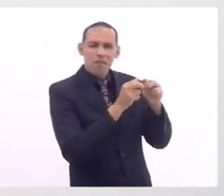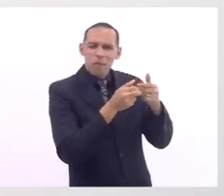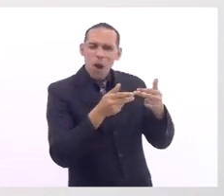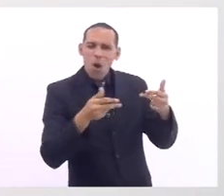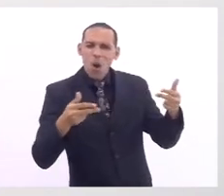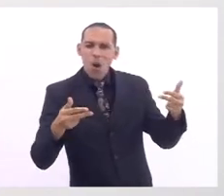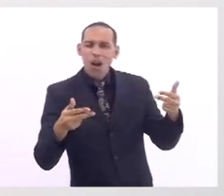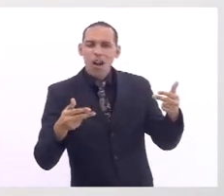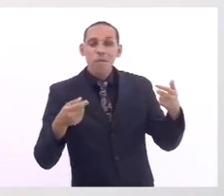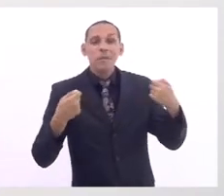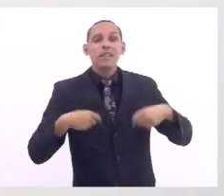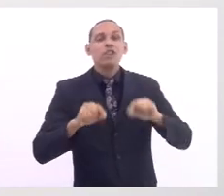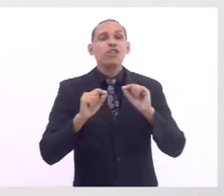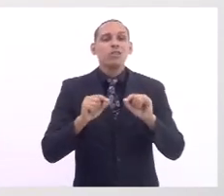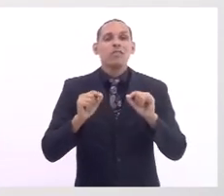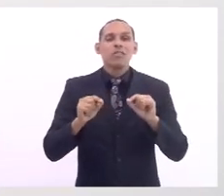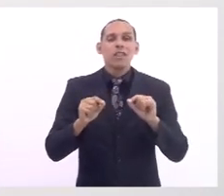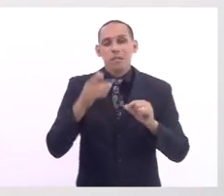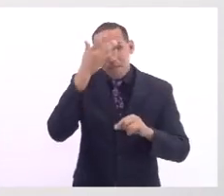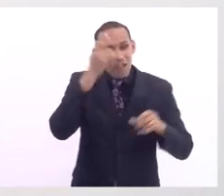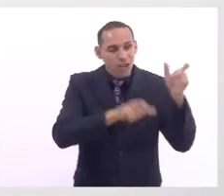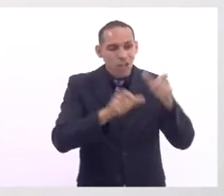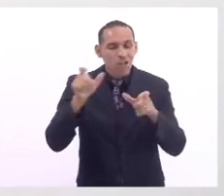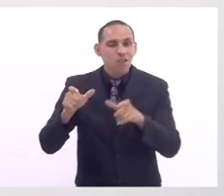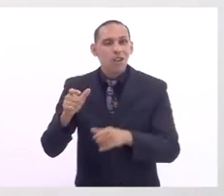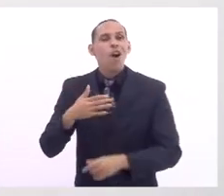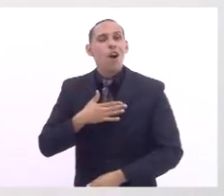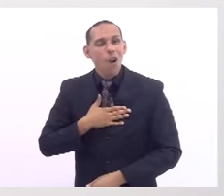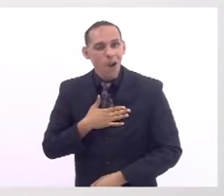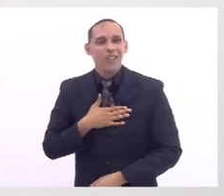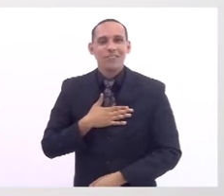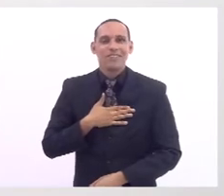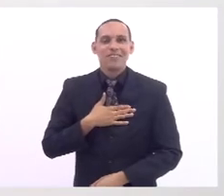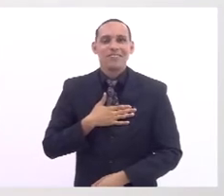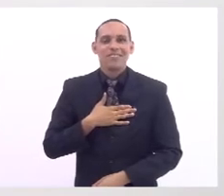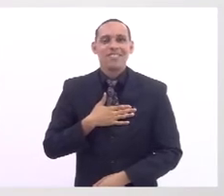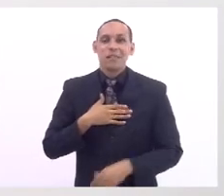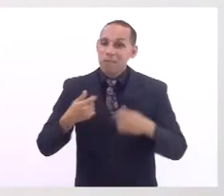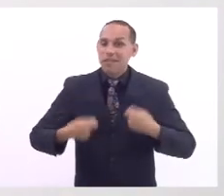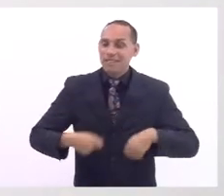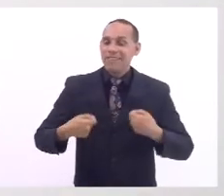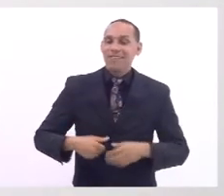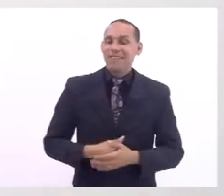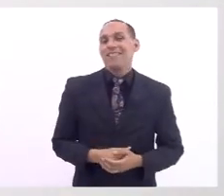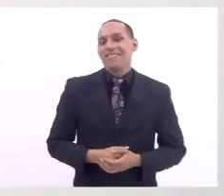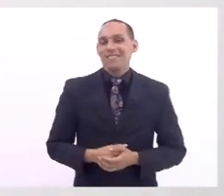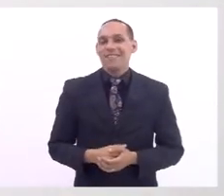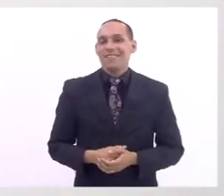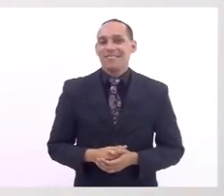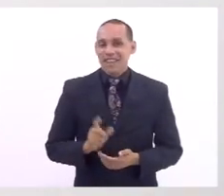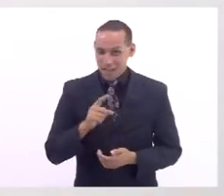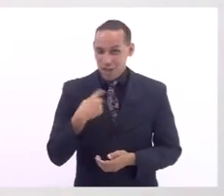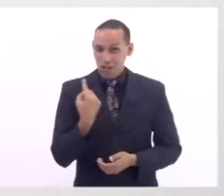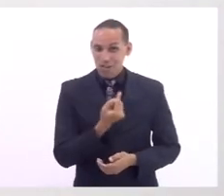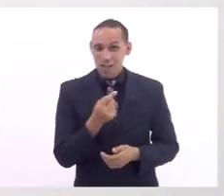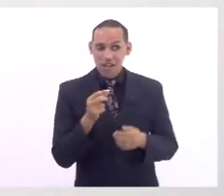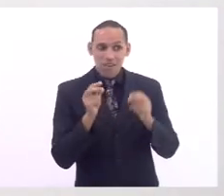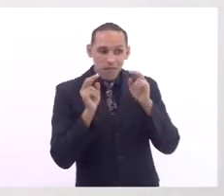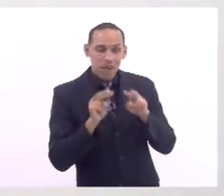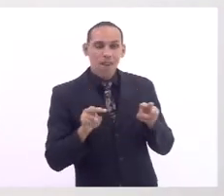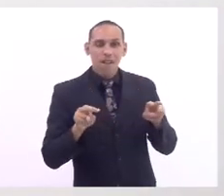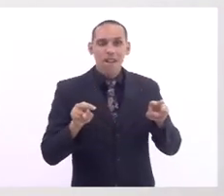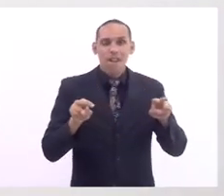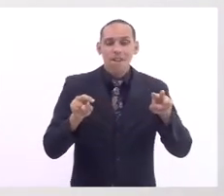é preciso gostar de pessoas eu preciso gostar de gente quem é e a gente vê isso